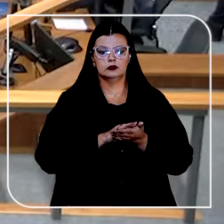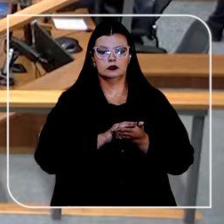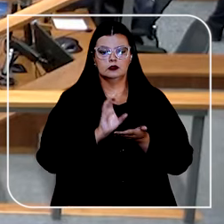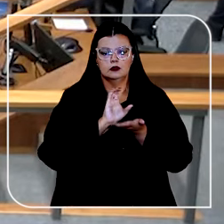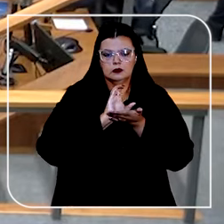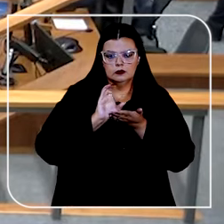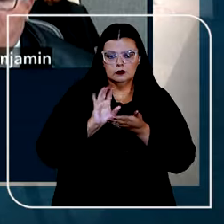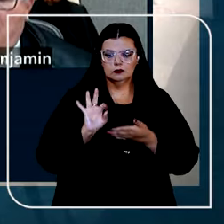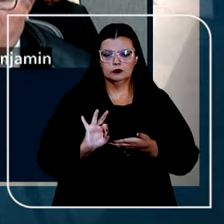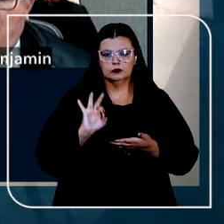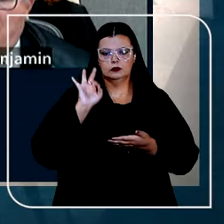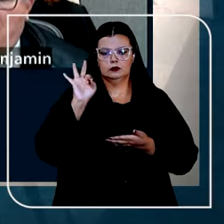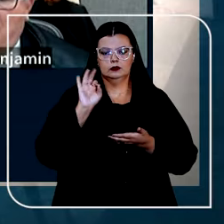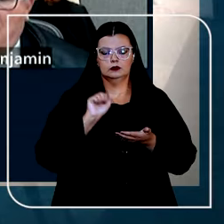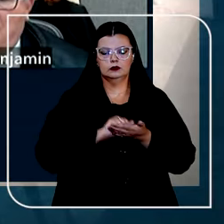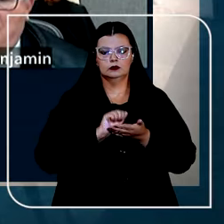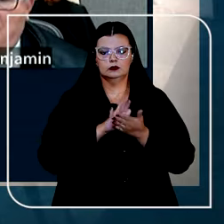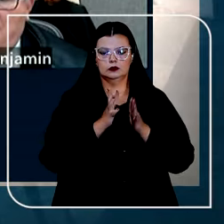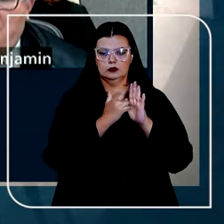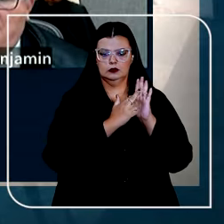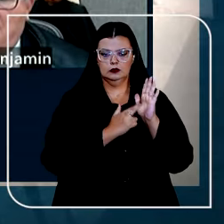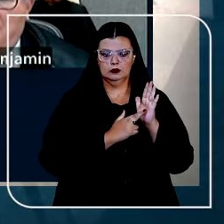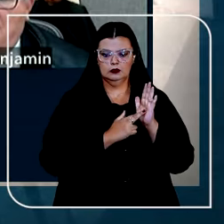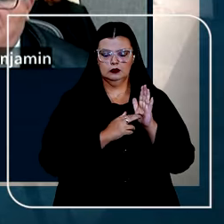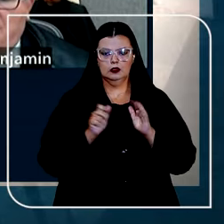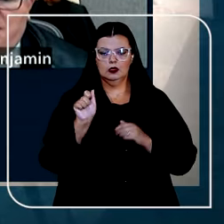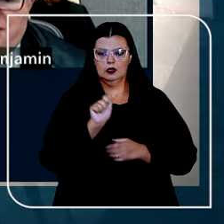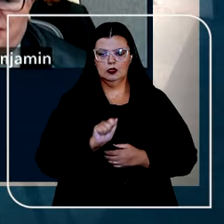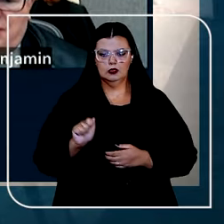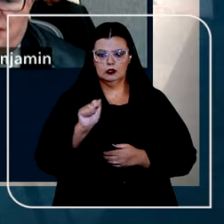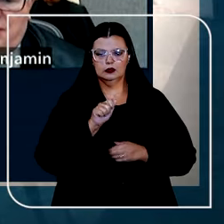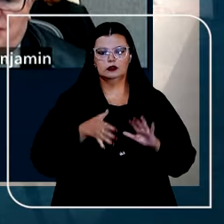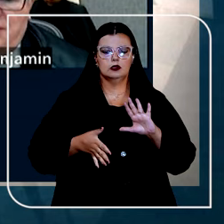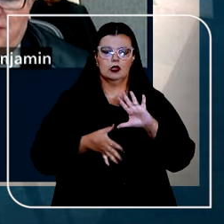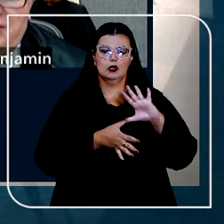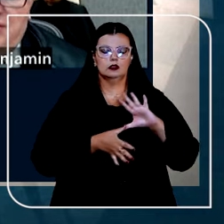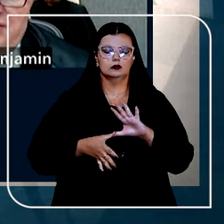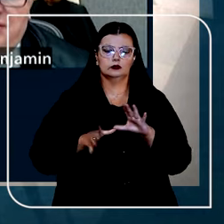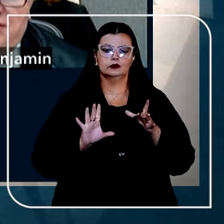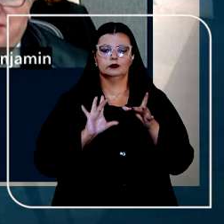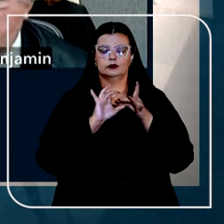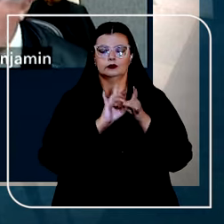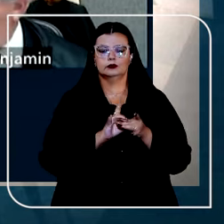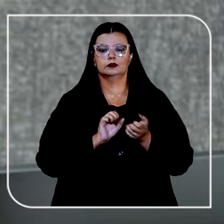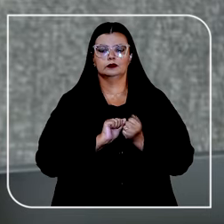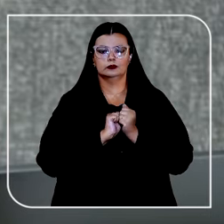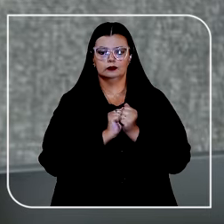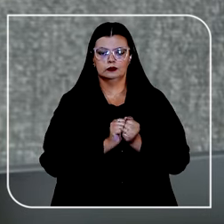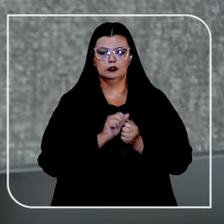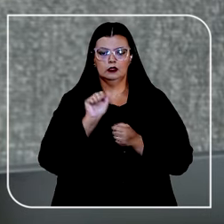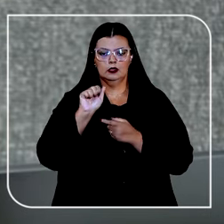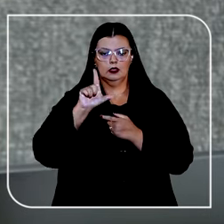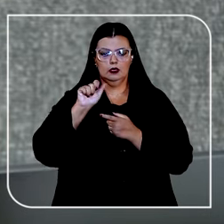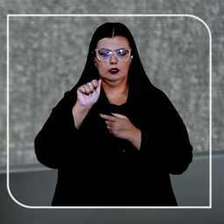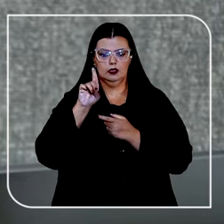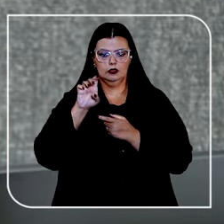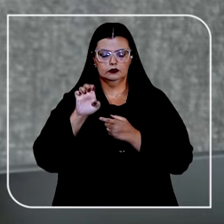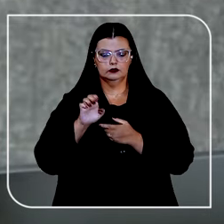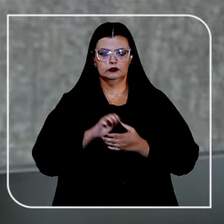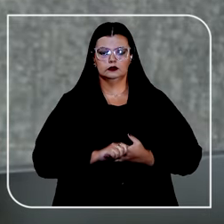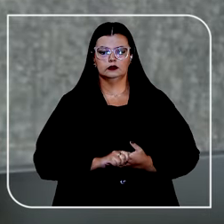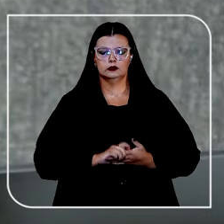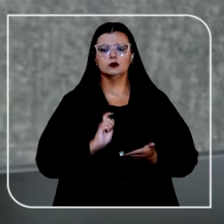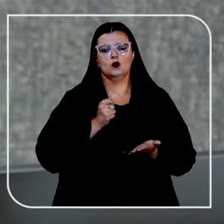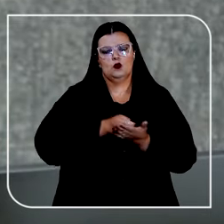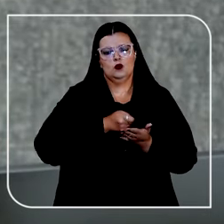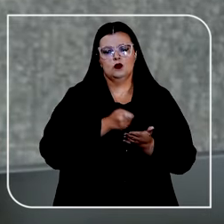do benefício tributário previsto no regime Geral de origem da associação latino-americana de integração conhecida como aad